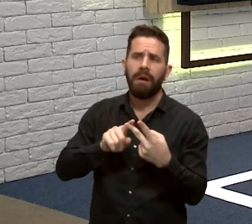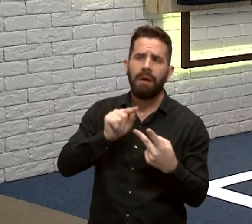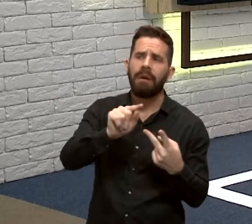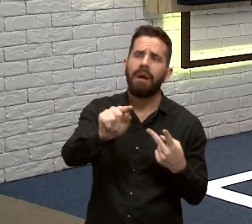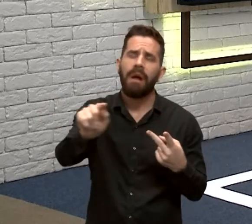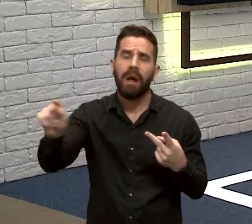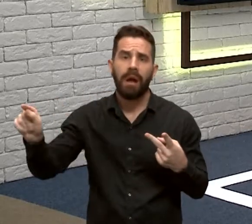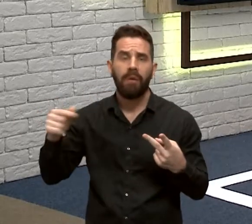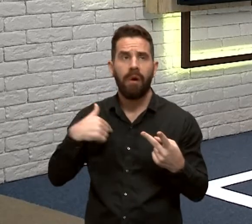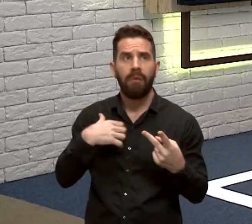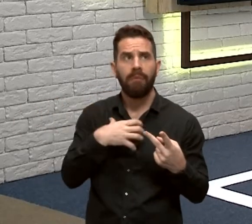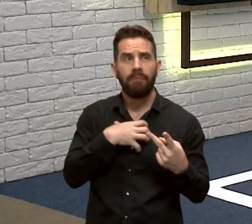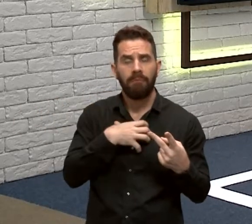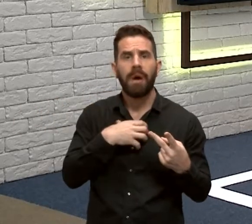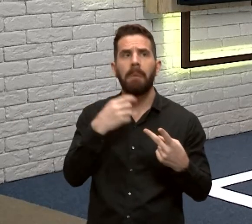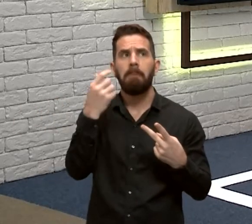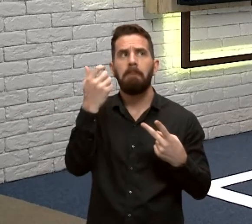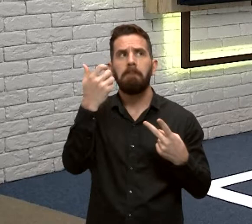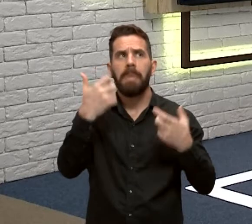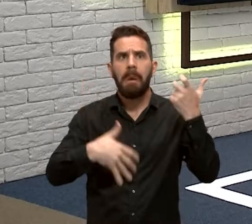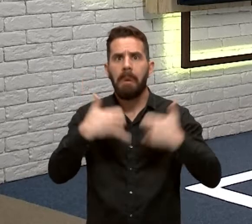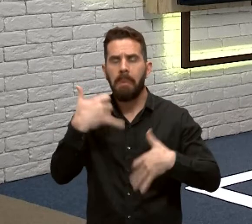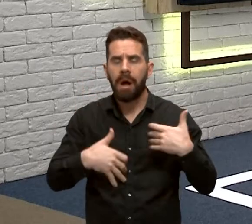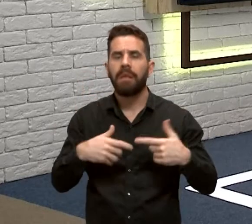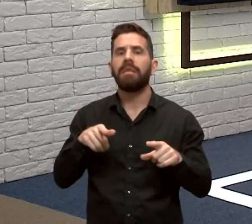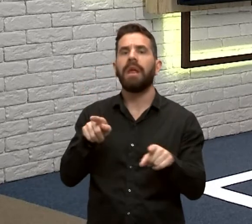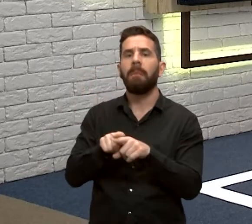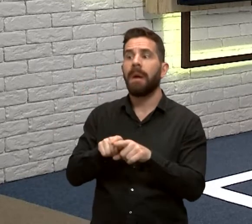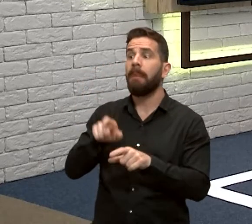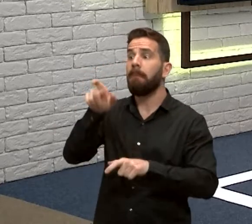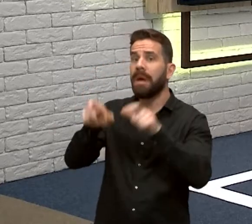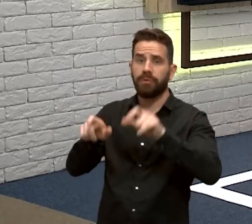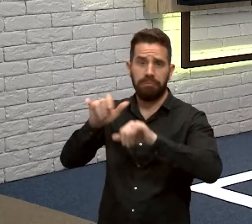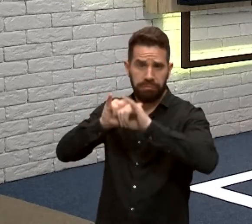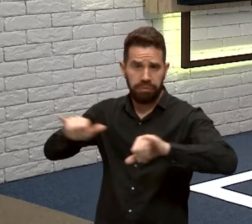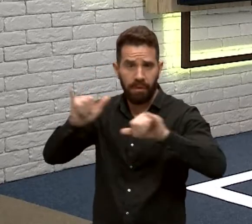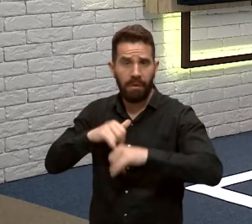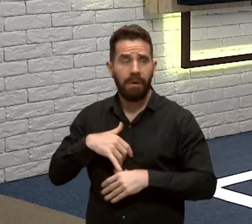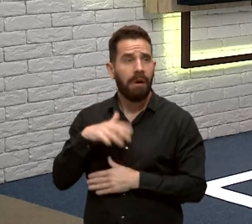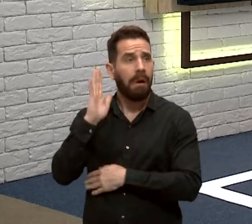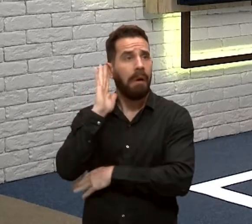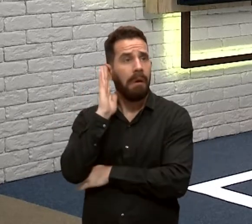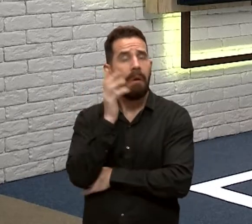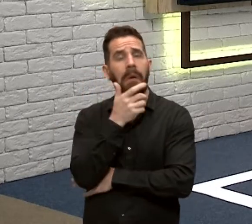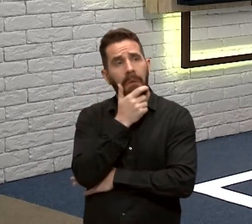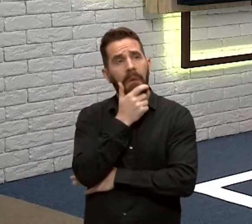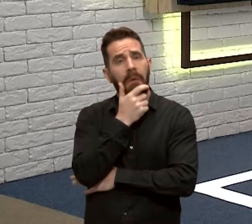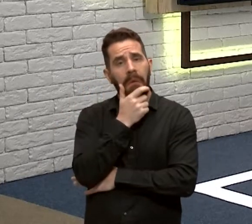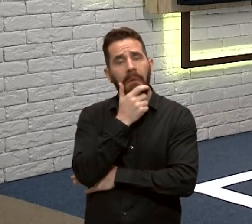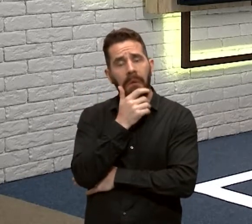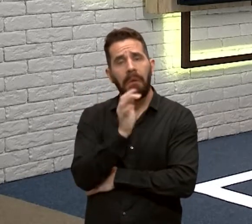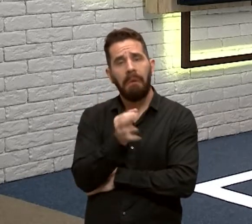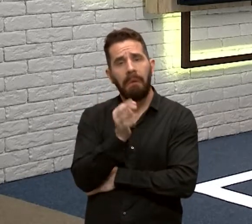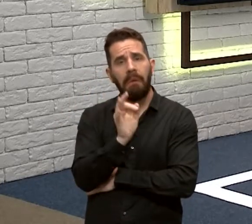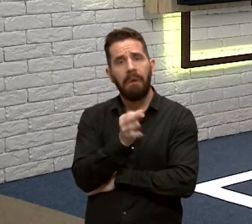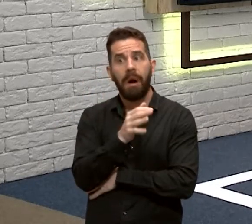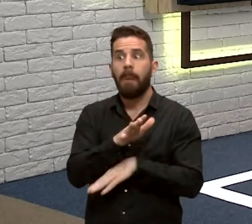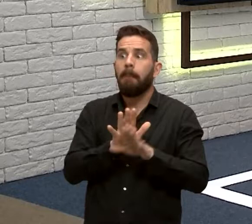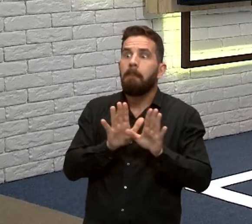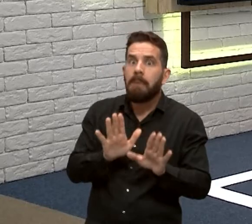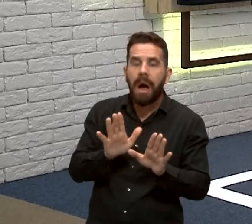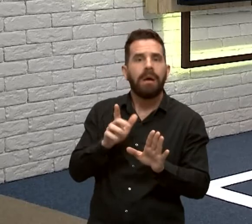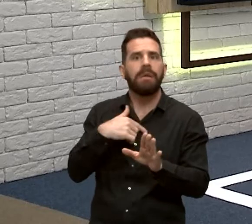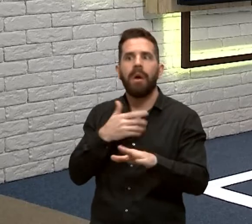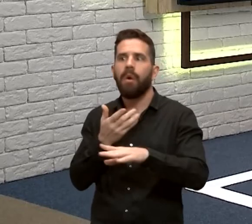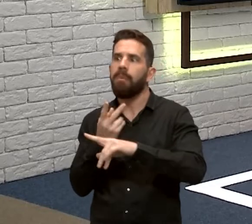demanda dessas pessoas que são informadas. Elas vão ficar apenas ouvindo, elas vão ser informadas de onde buscar ajuda. Não pode